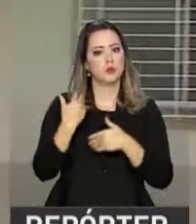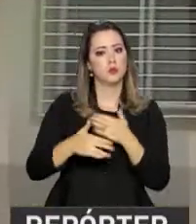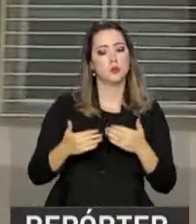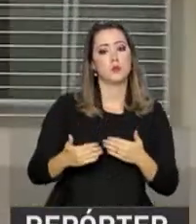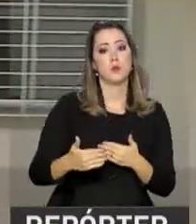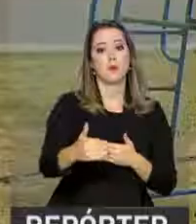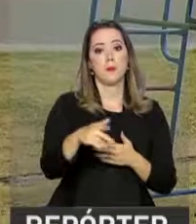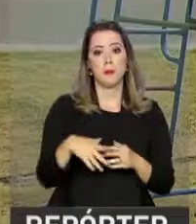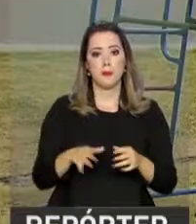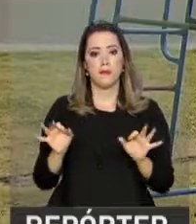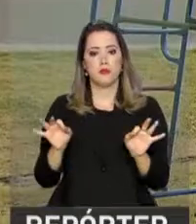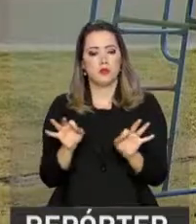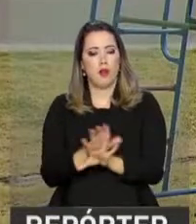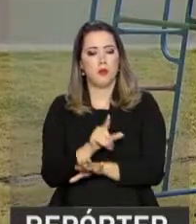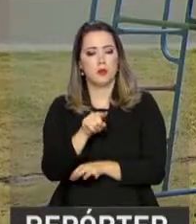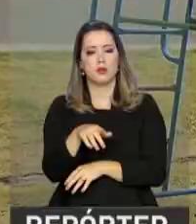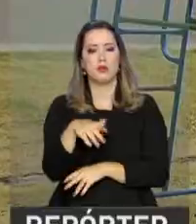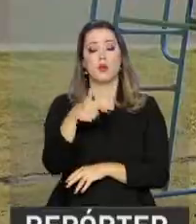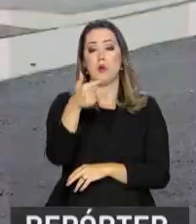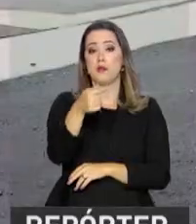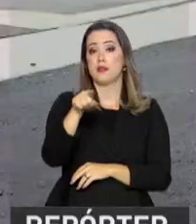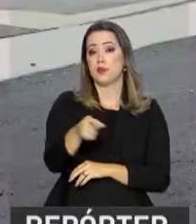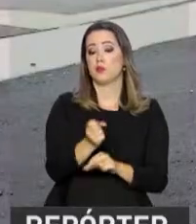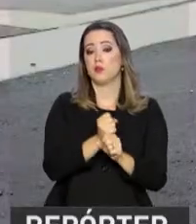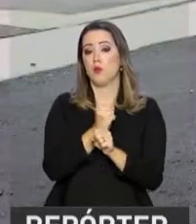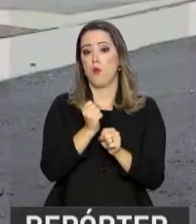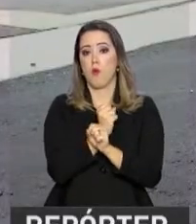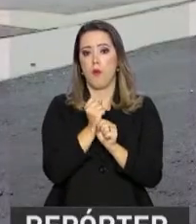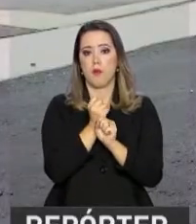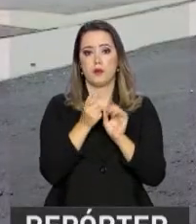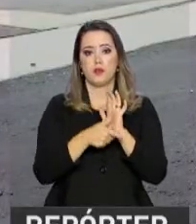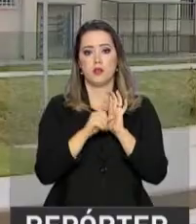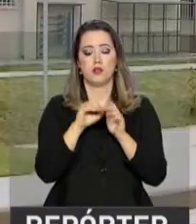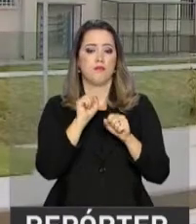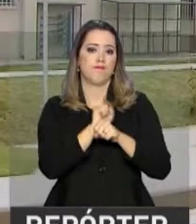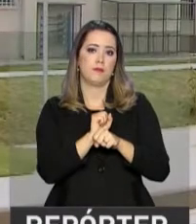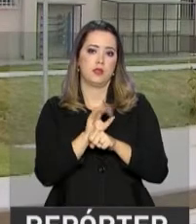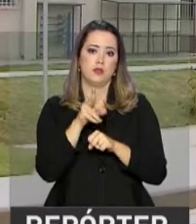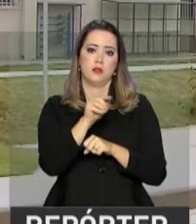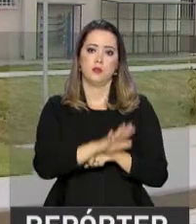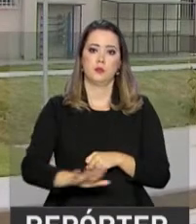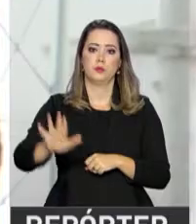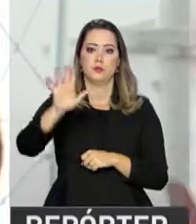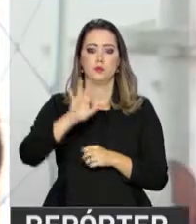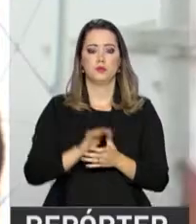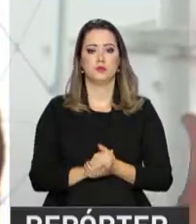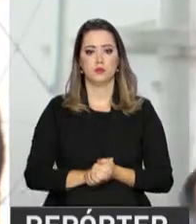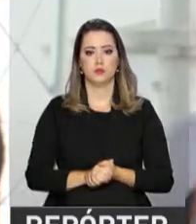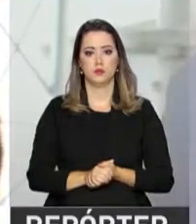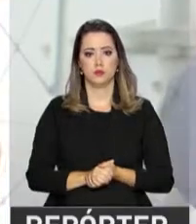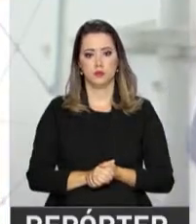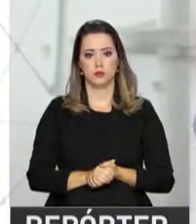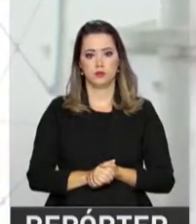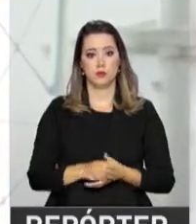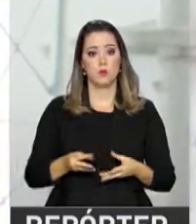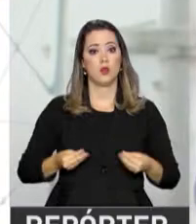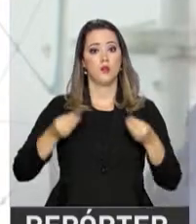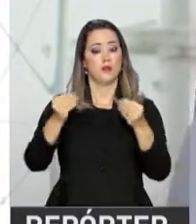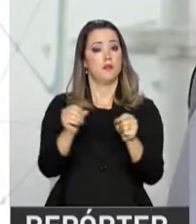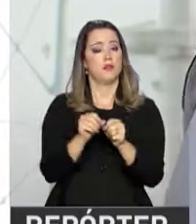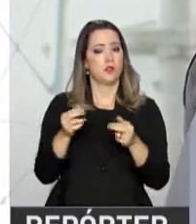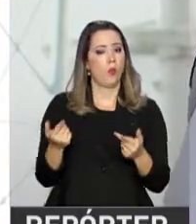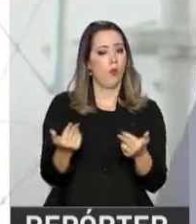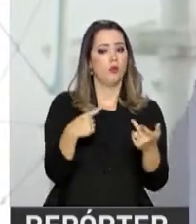Avançar, que está finalizando mais de 7 mil obras que estavam paradas em todo o país. Ele vai fazer como